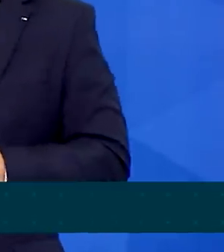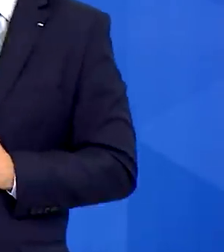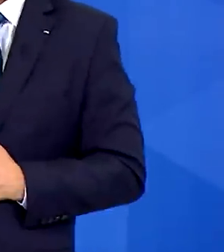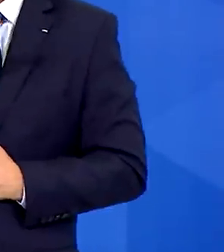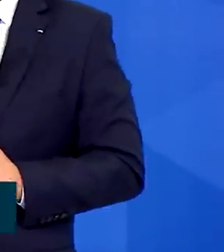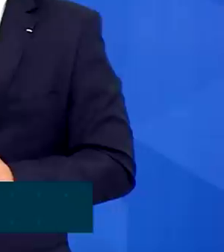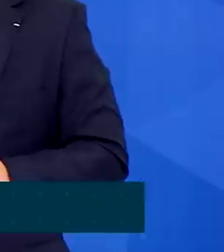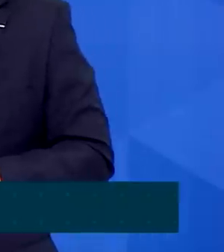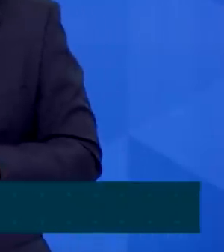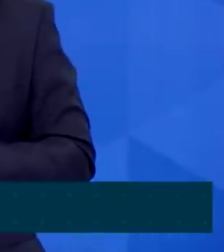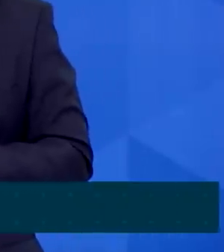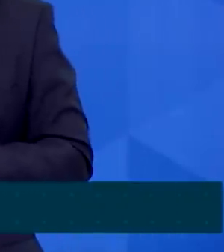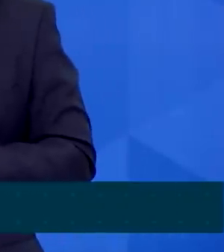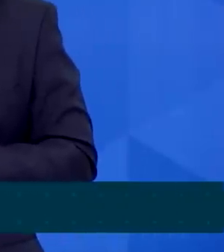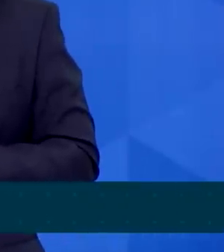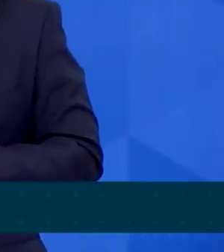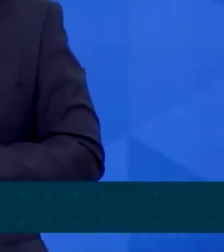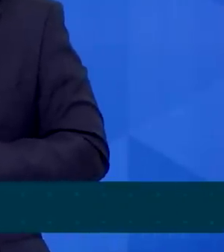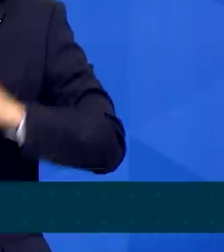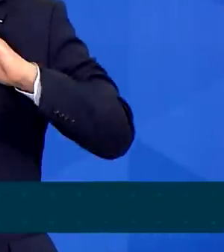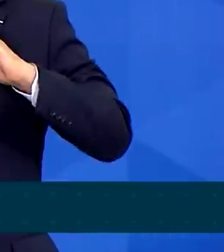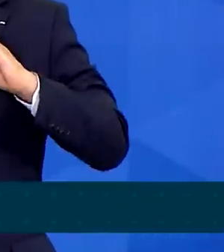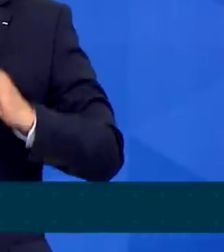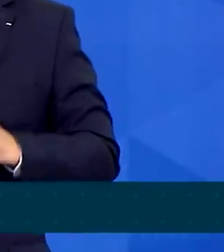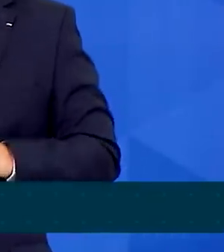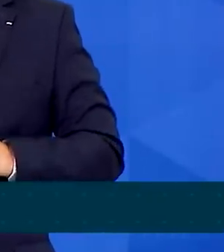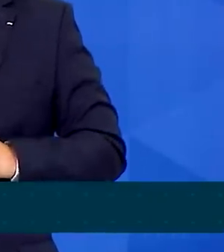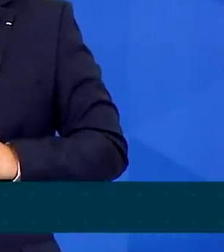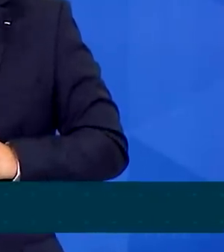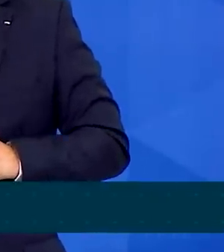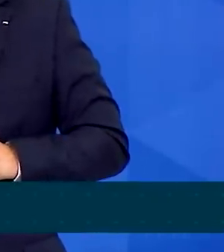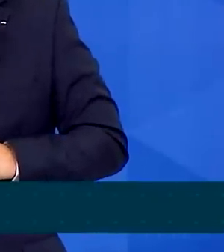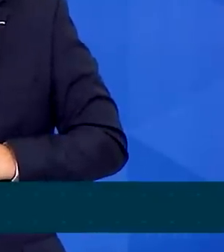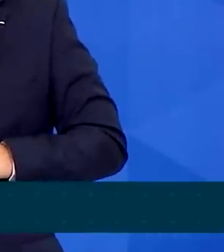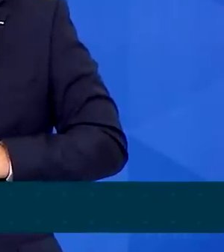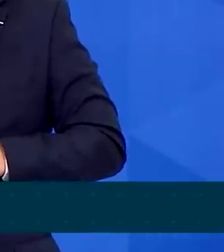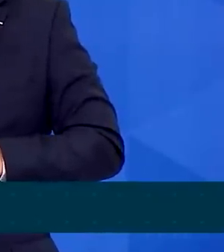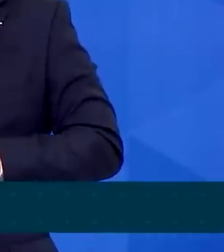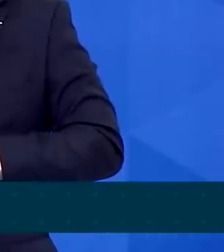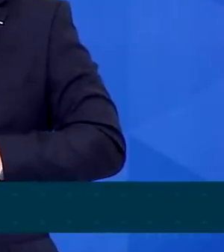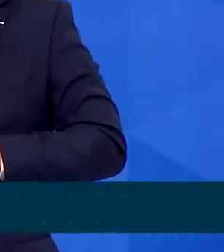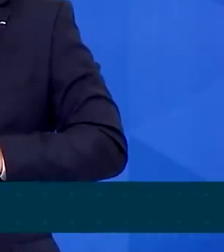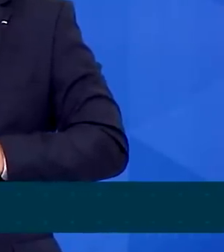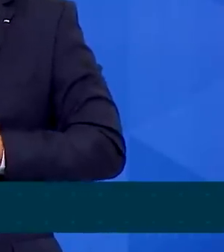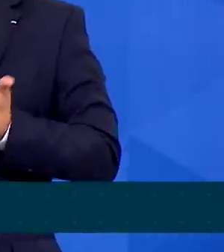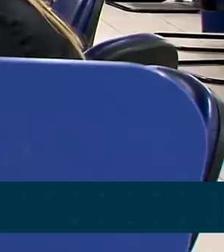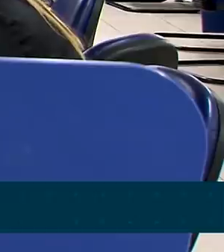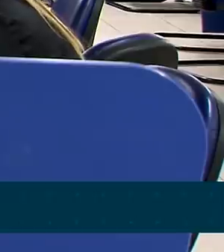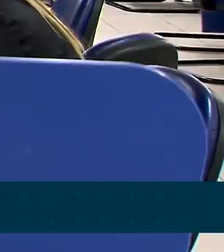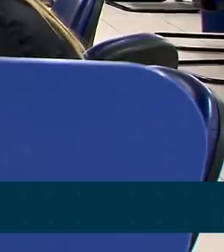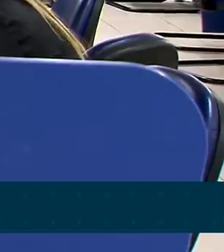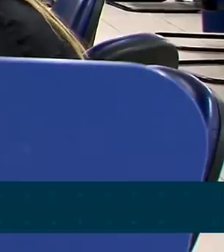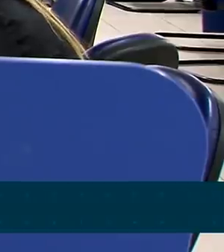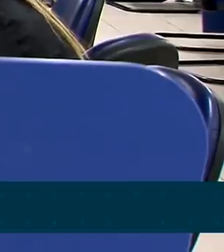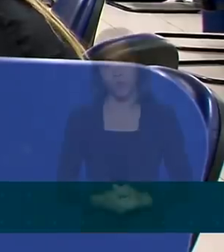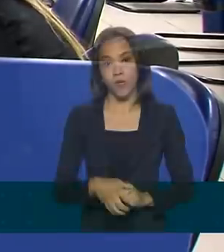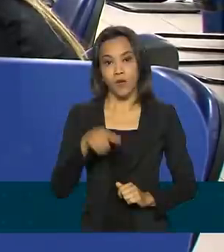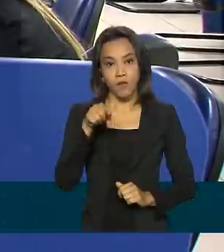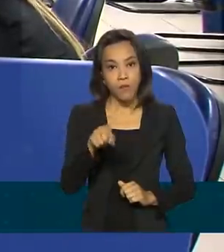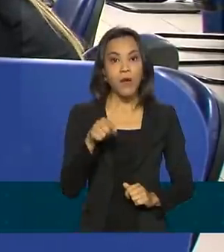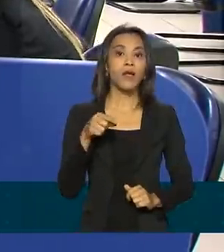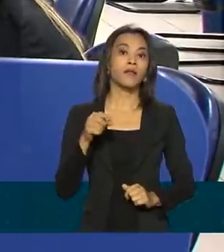no Banco por exemplo você tem uma casa de um milhão de reais mil emprestado a casa inteira fica empurrando Para